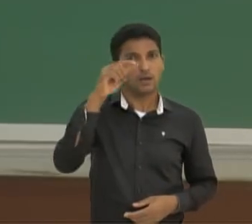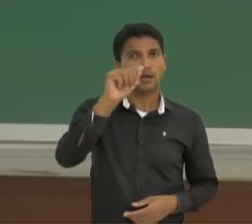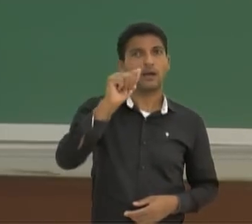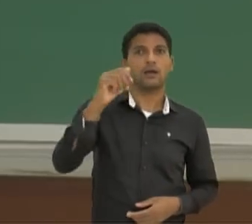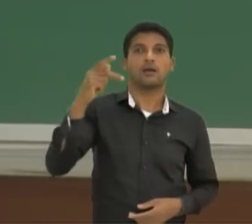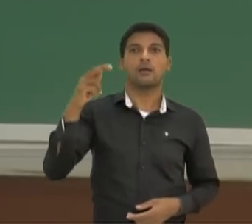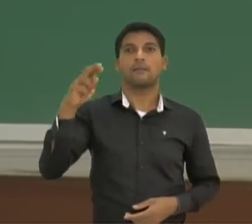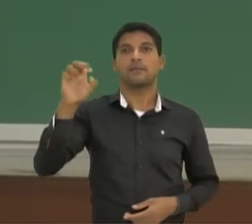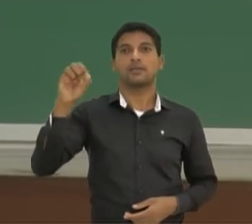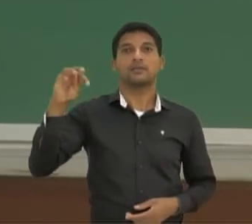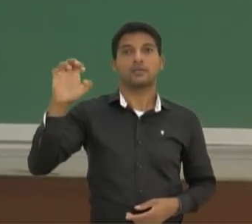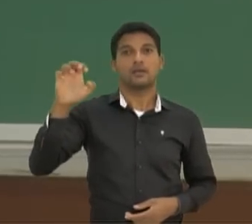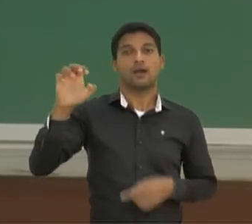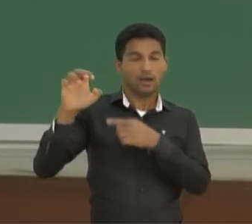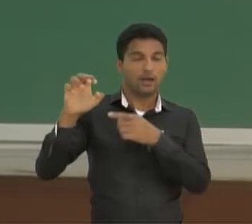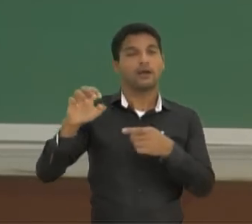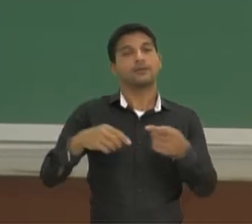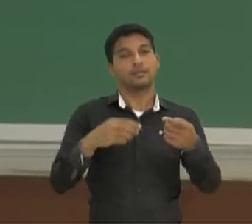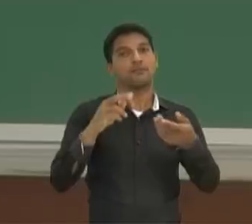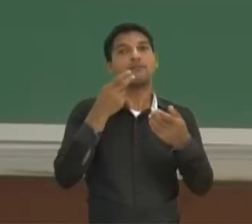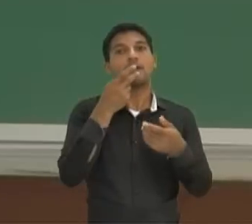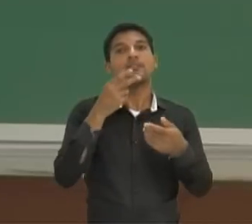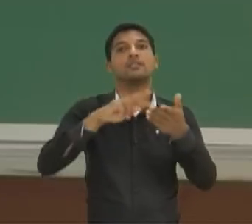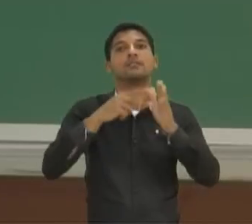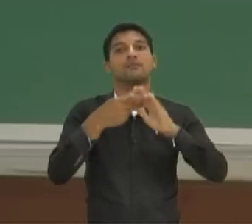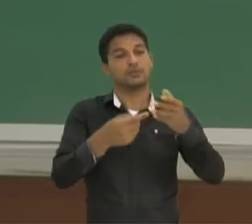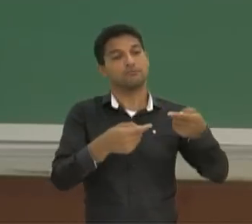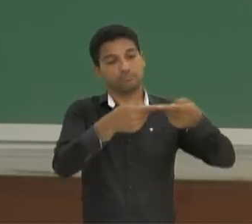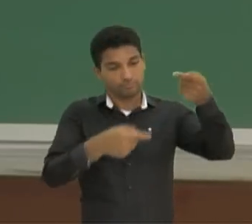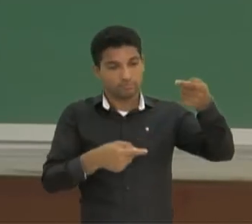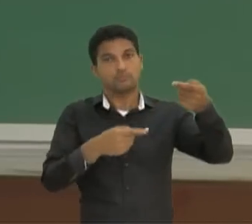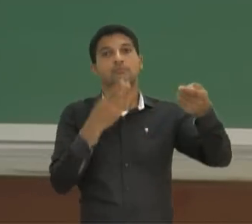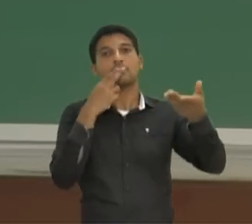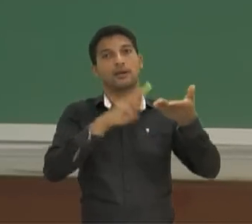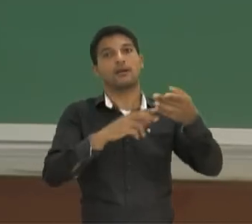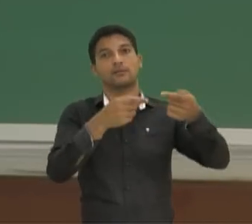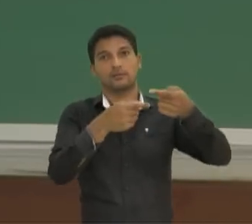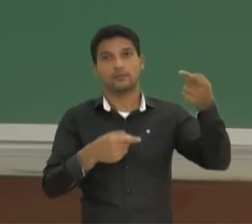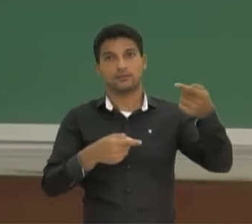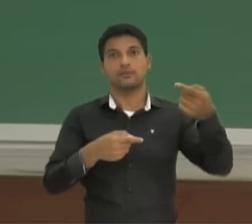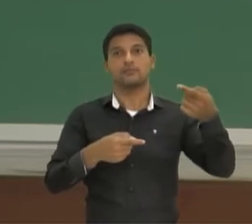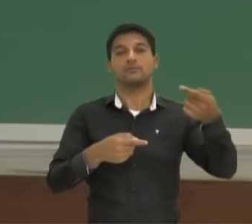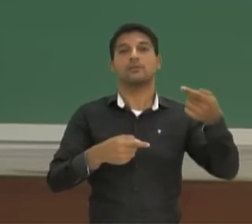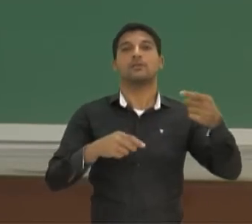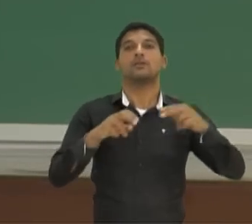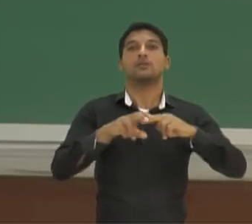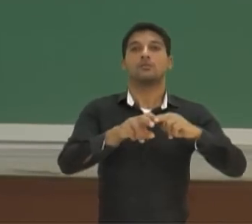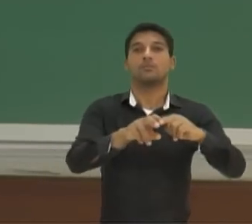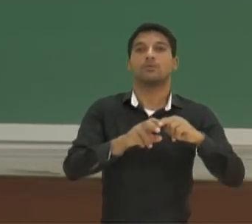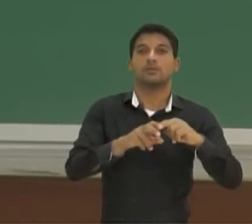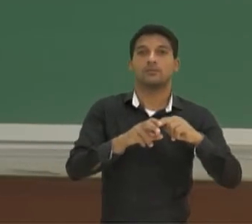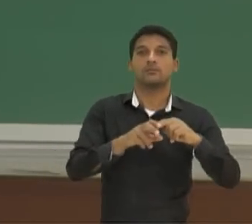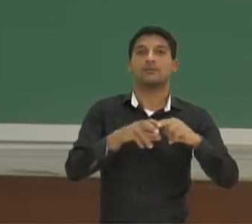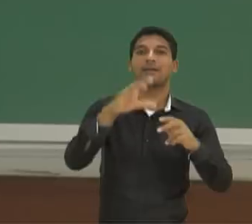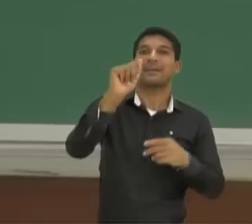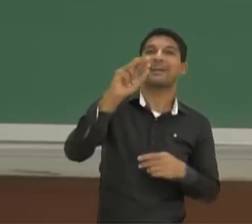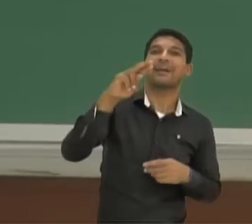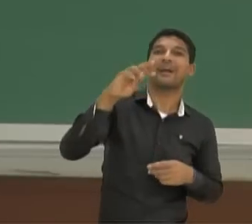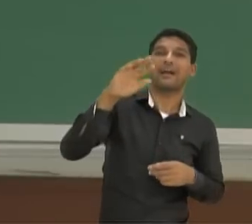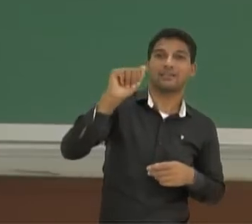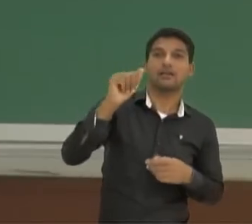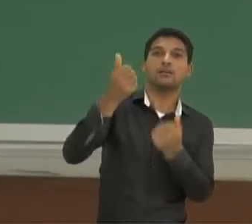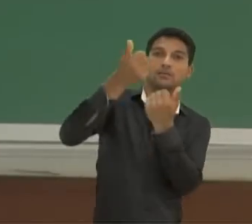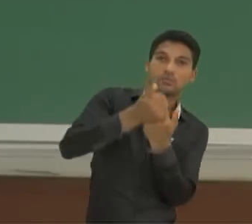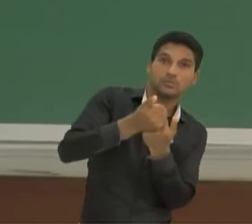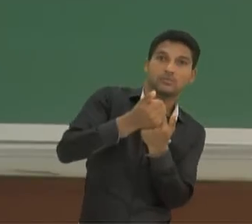de reclamação ou é a presente reclamação ou é a presente carta. Houve ali uma elipse, ele omitiu essa palavra por ser desnecessário ficar